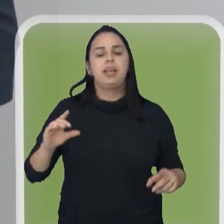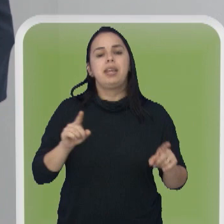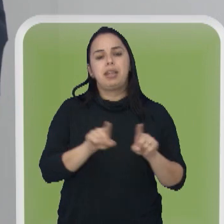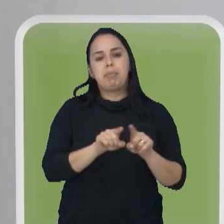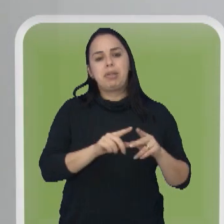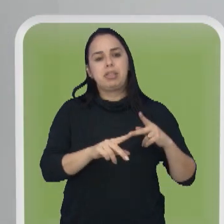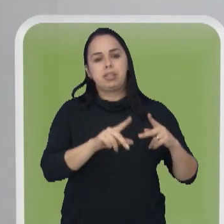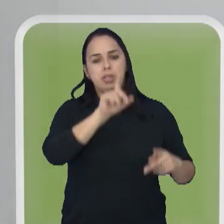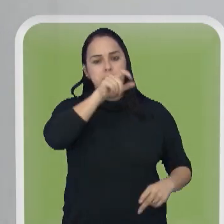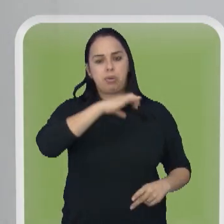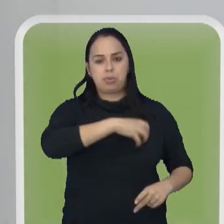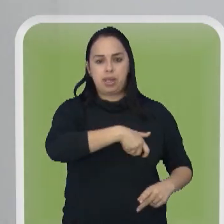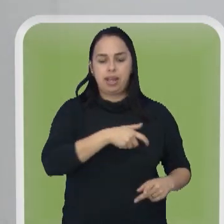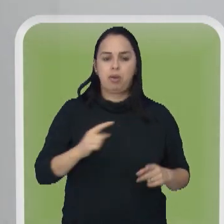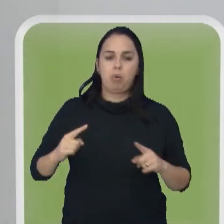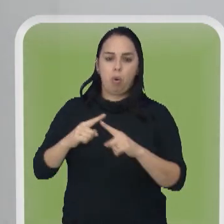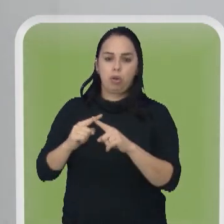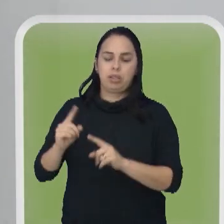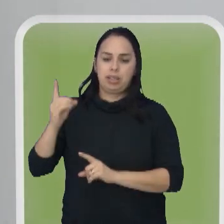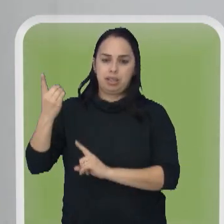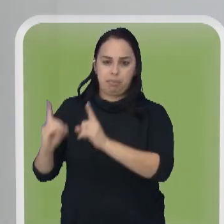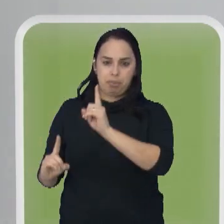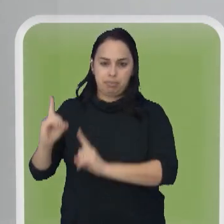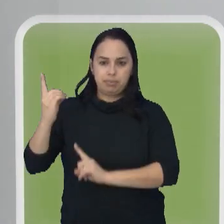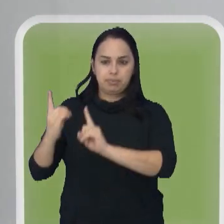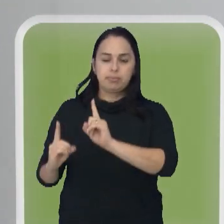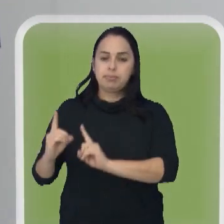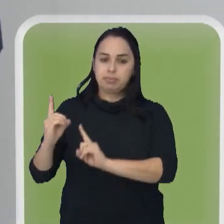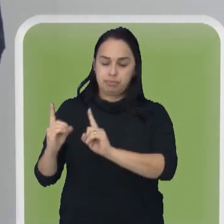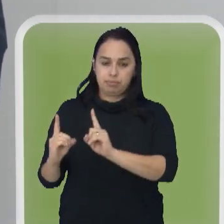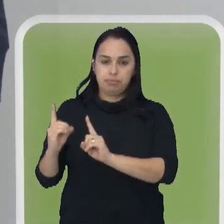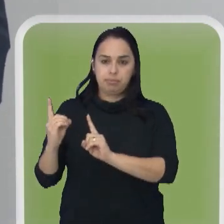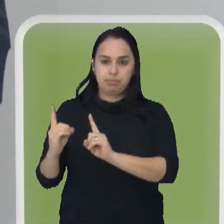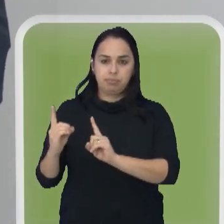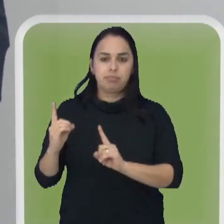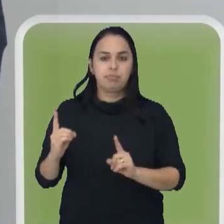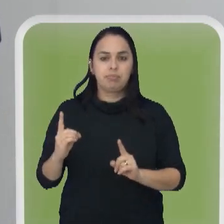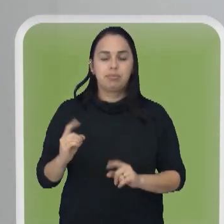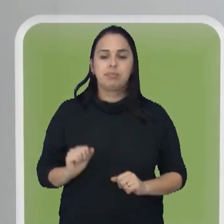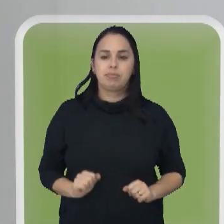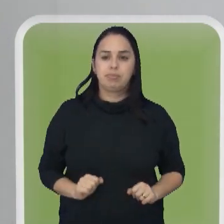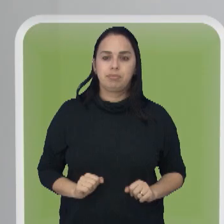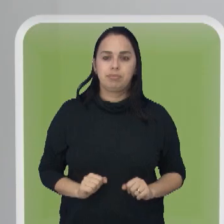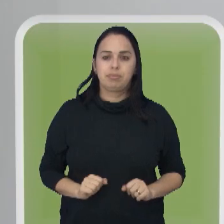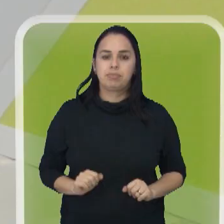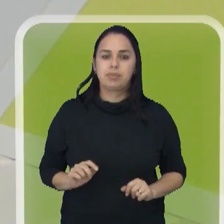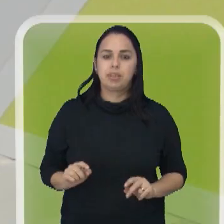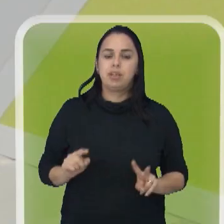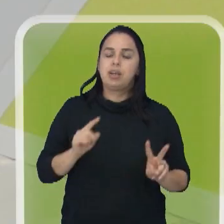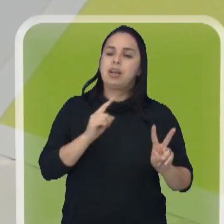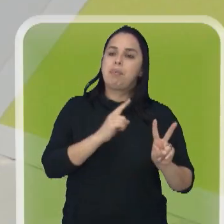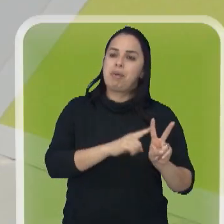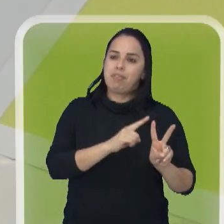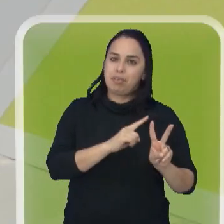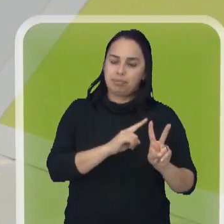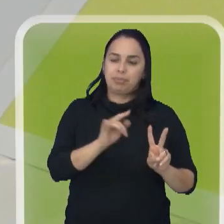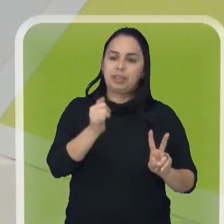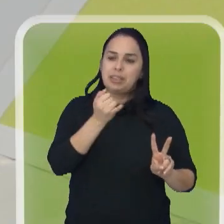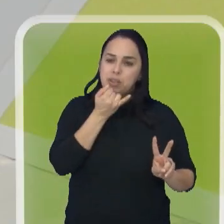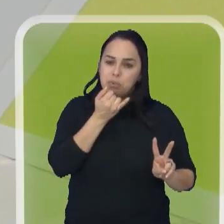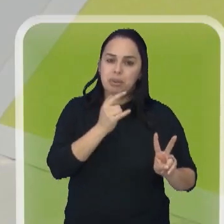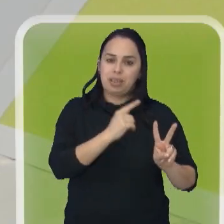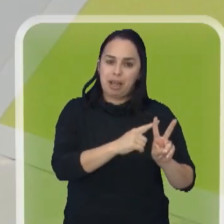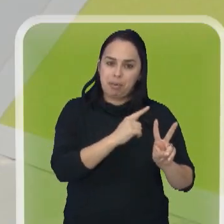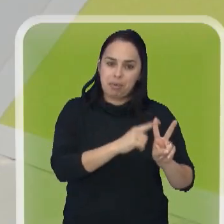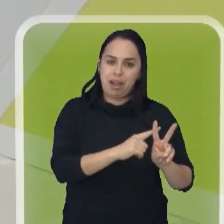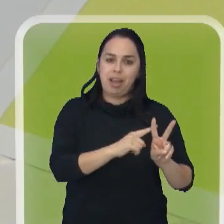Grêmio Prudente. Lembrando que São Bernardo e São José têm a vantagem de 2 resultados iguais. Não, Capivariano e São José. Capivariano